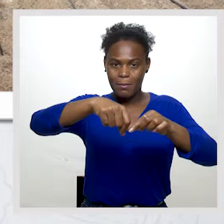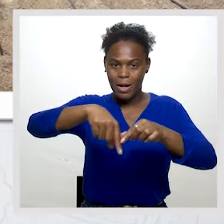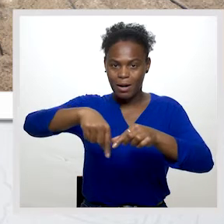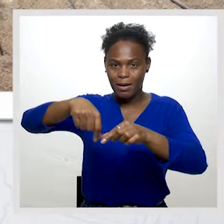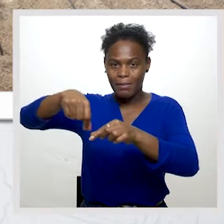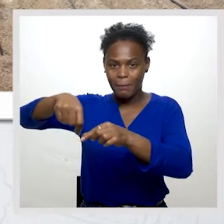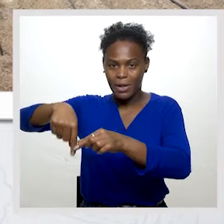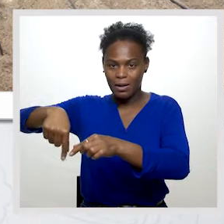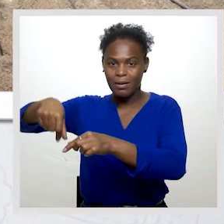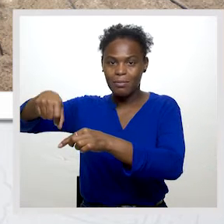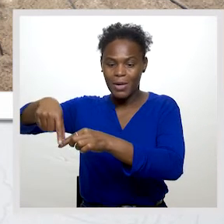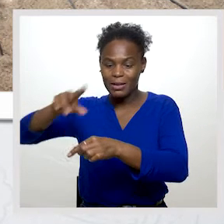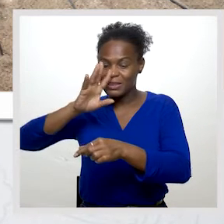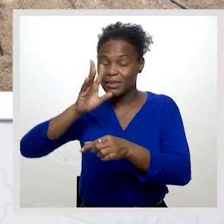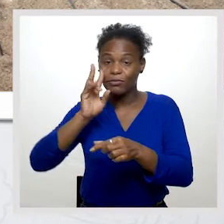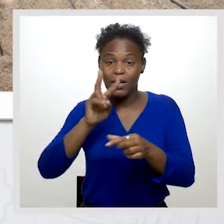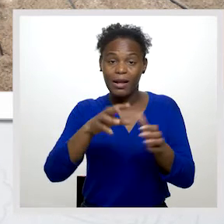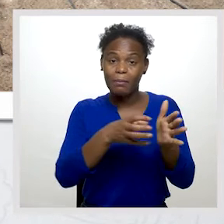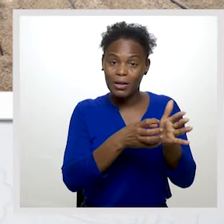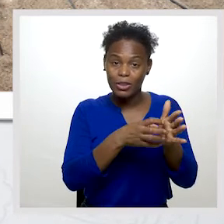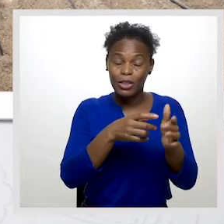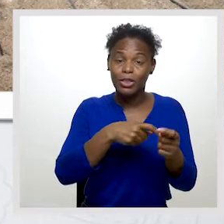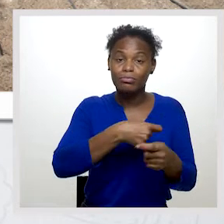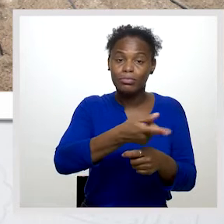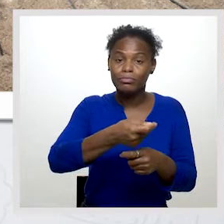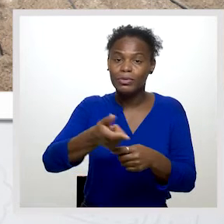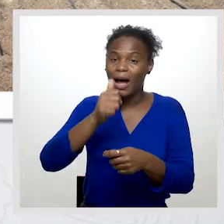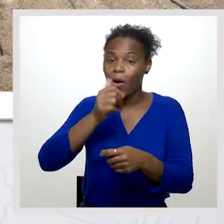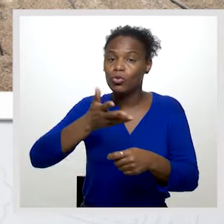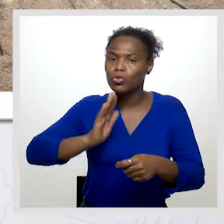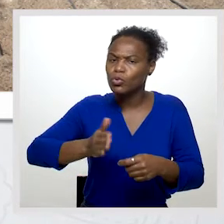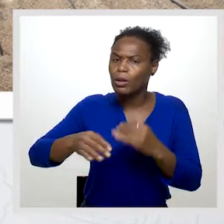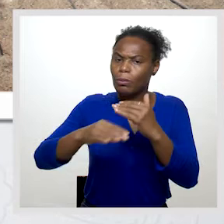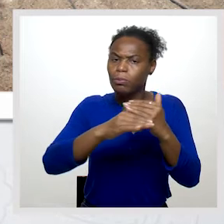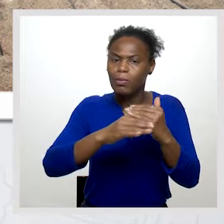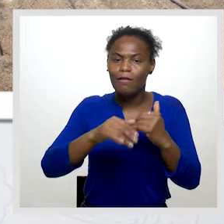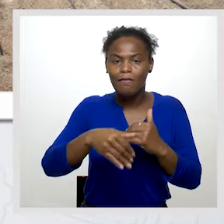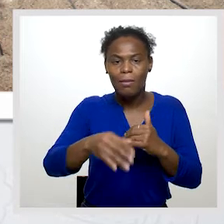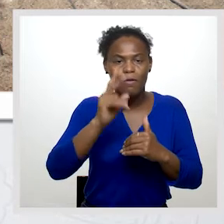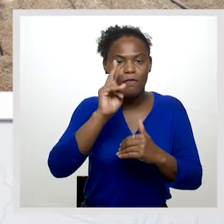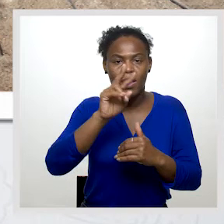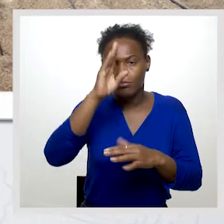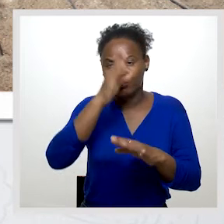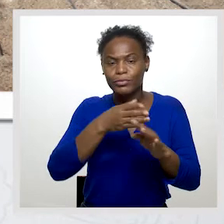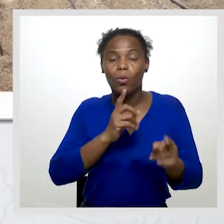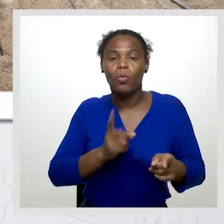meninos, principalmente na distribuição justa e equitativa, vamos lá ver o que está a acontecer.